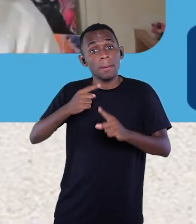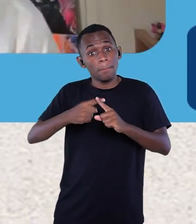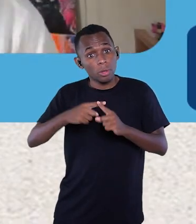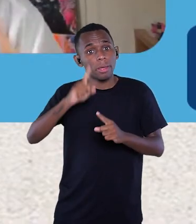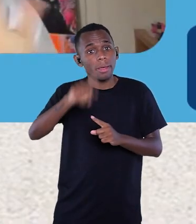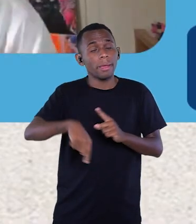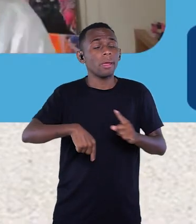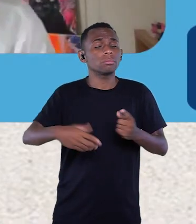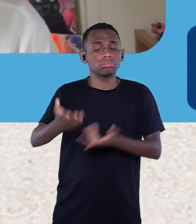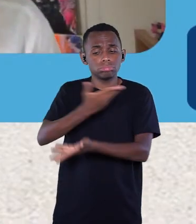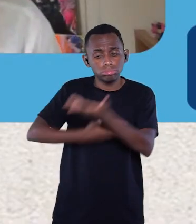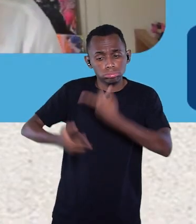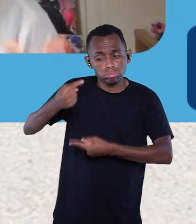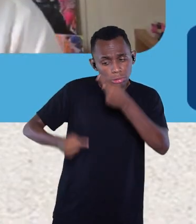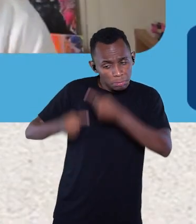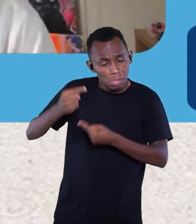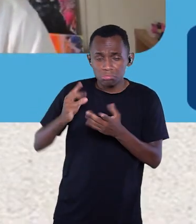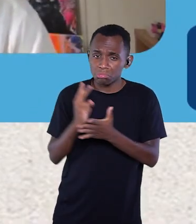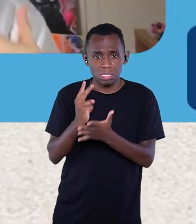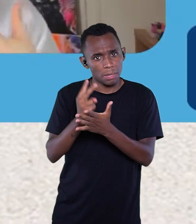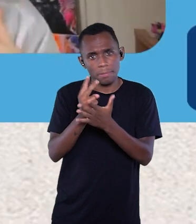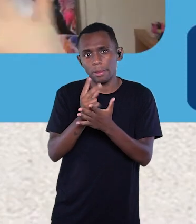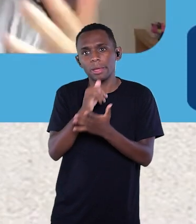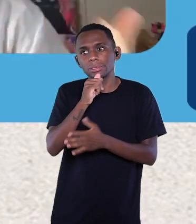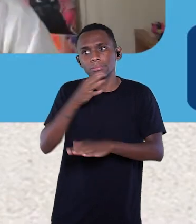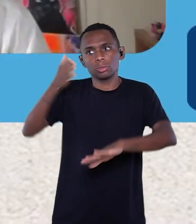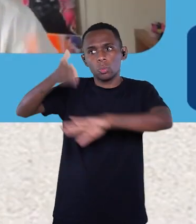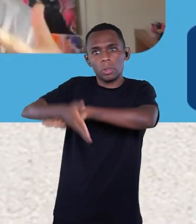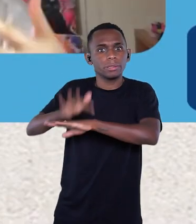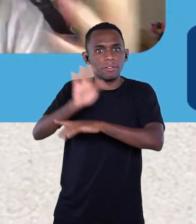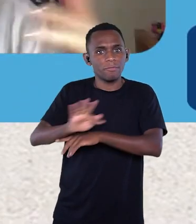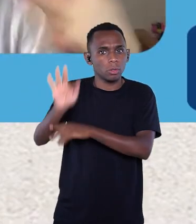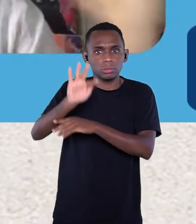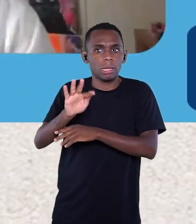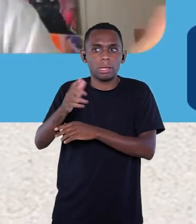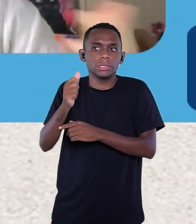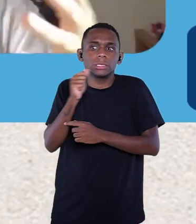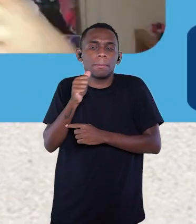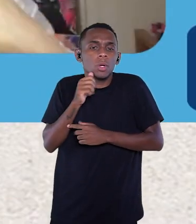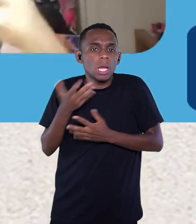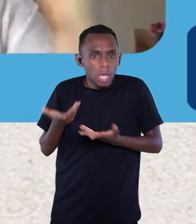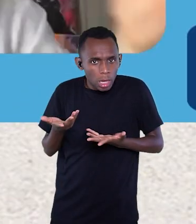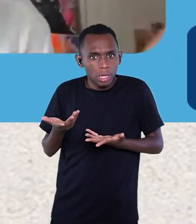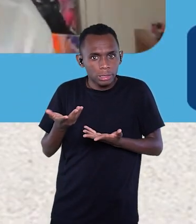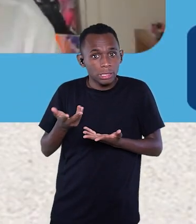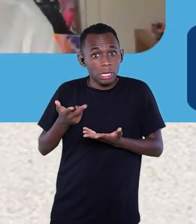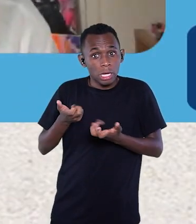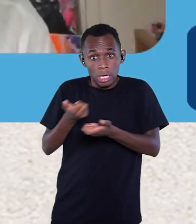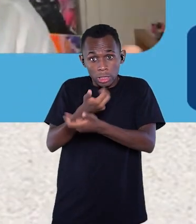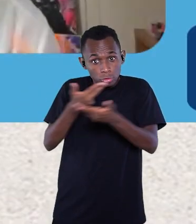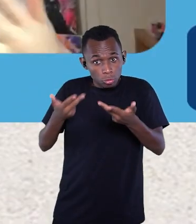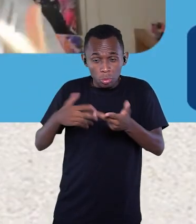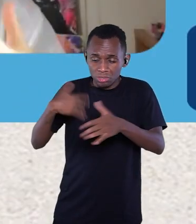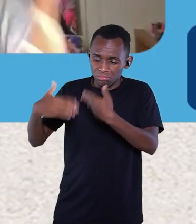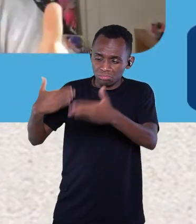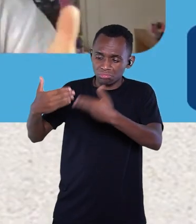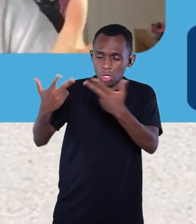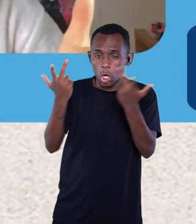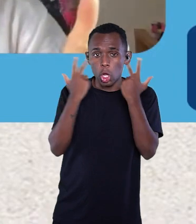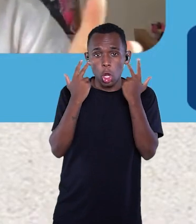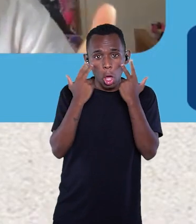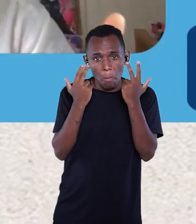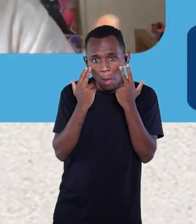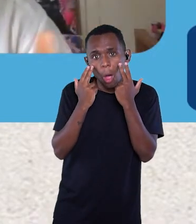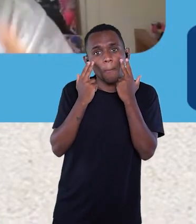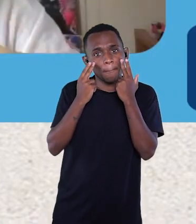gente debate, né? Assim, você não entra na universidade como mulher e tal, e as coisas simplesmente fluem, porque você tem